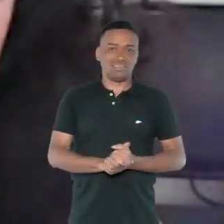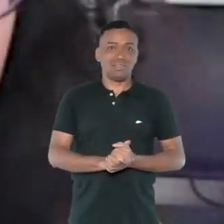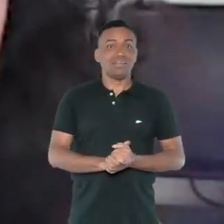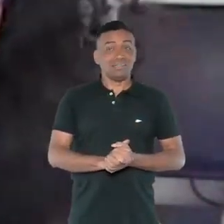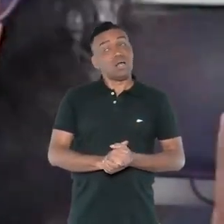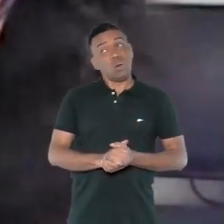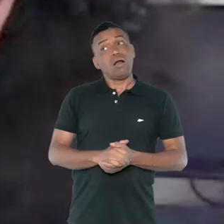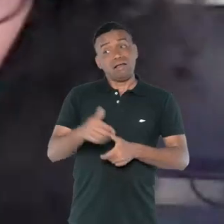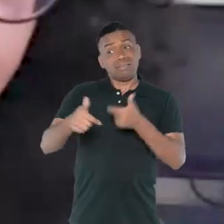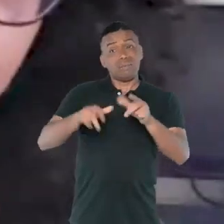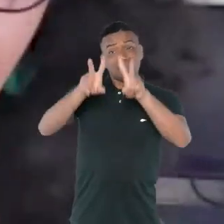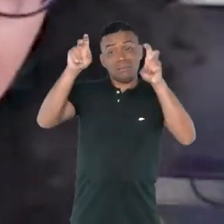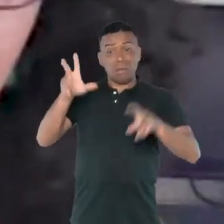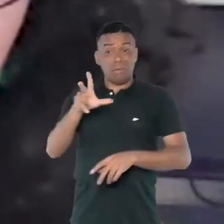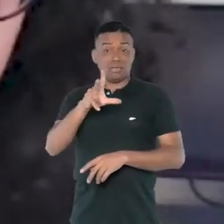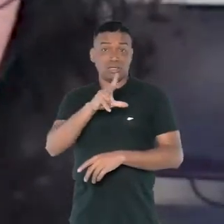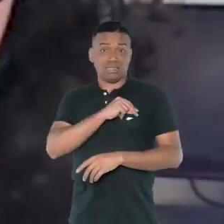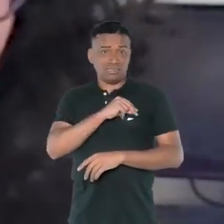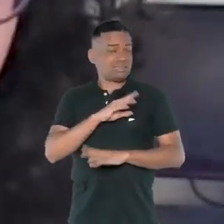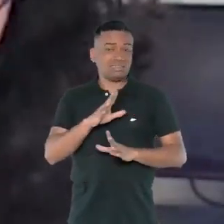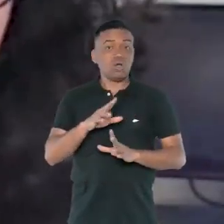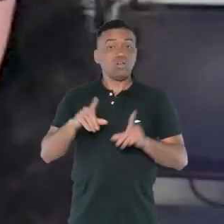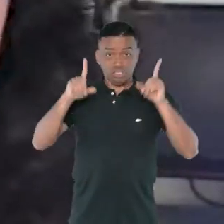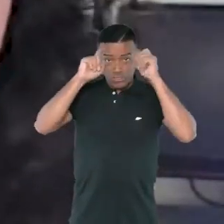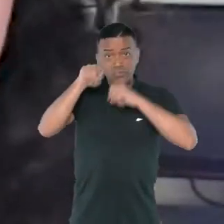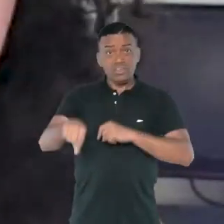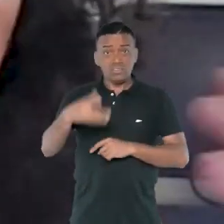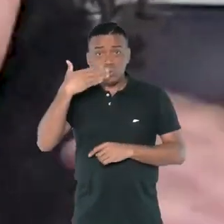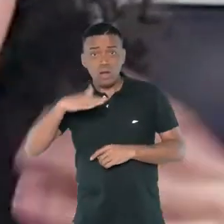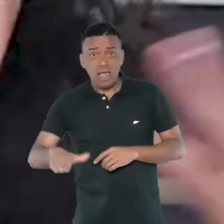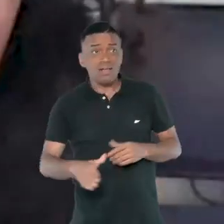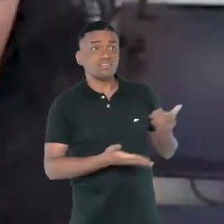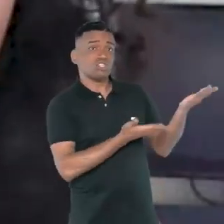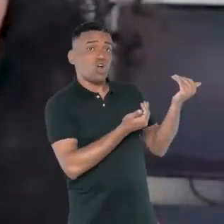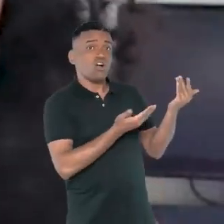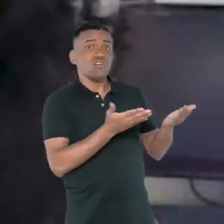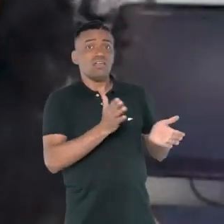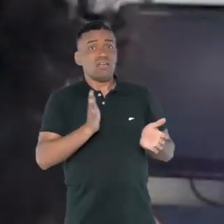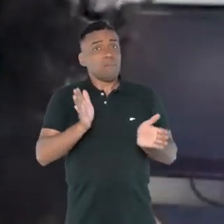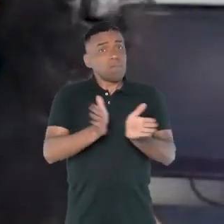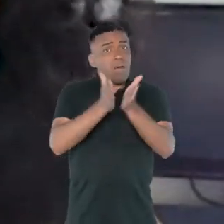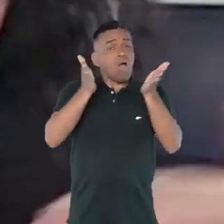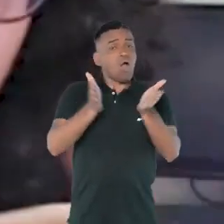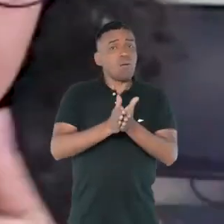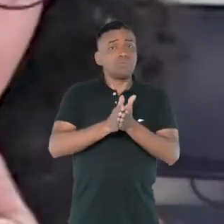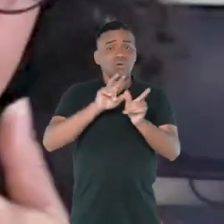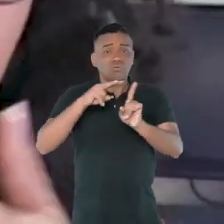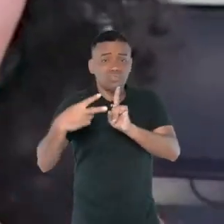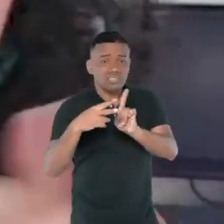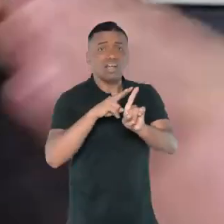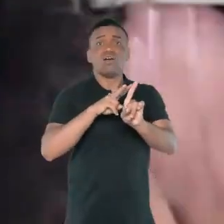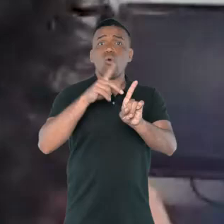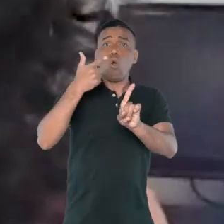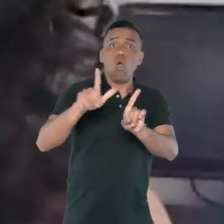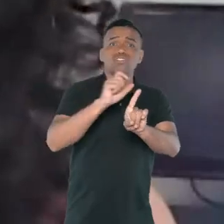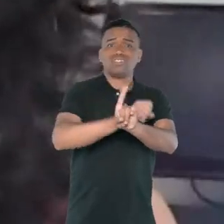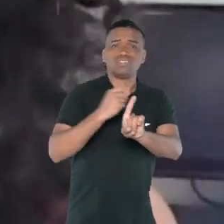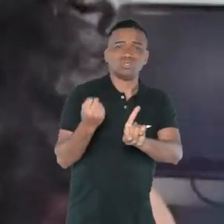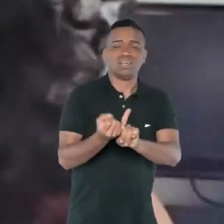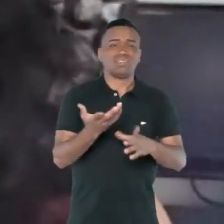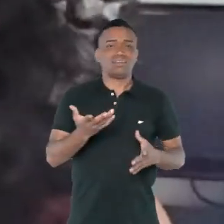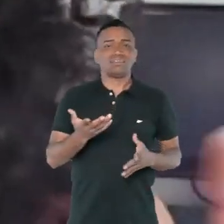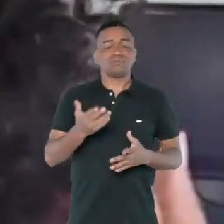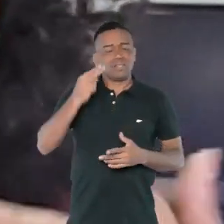fato é muito mais difícil, a gente não vamos trabalhar com meritocracia, mas de fato é muito mais difícil para eles, porque eles partem de um outro ponto